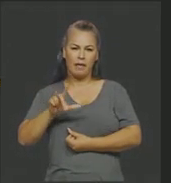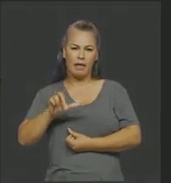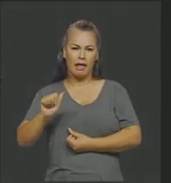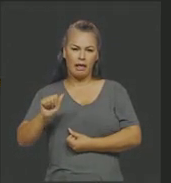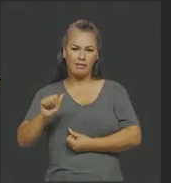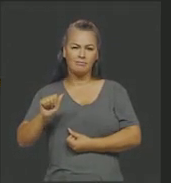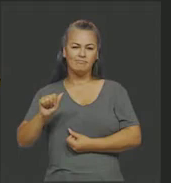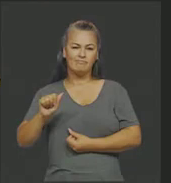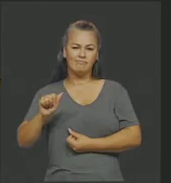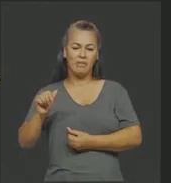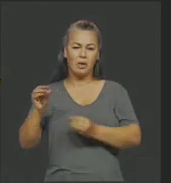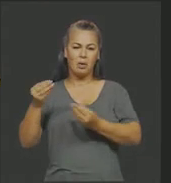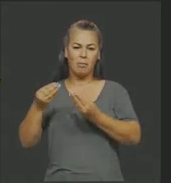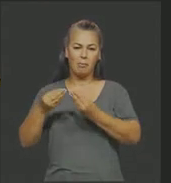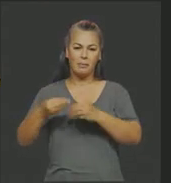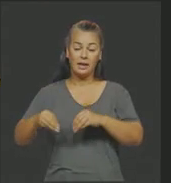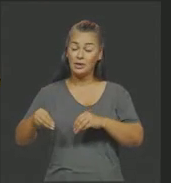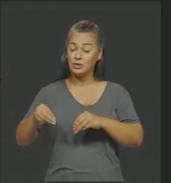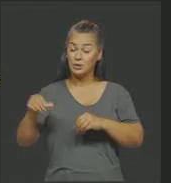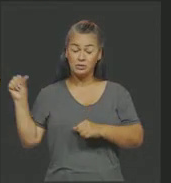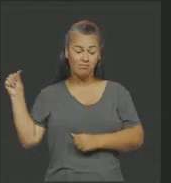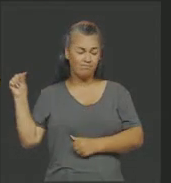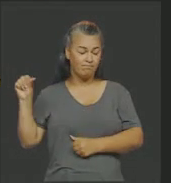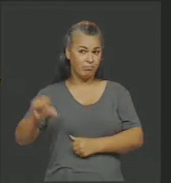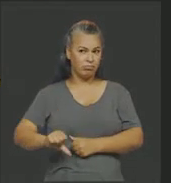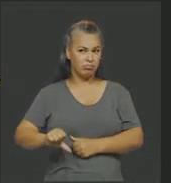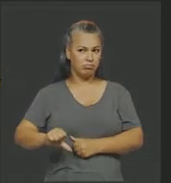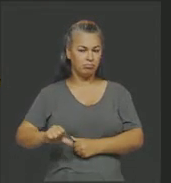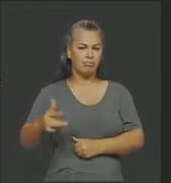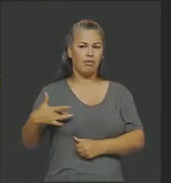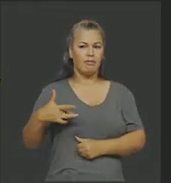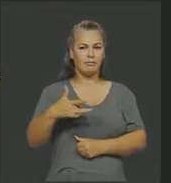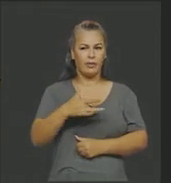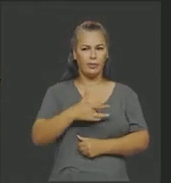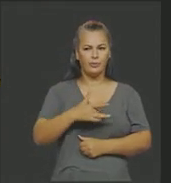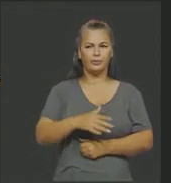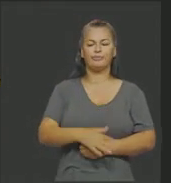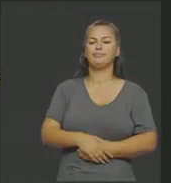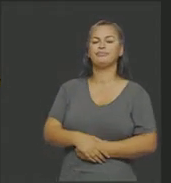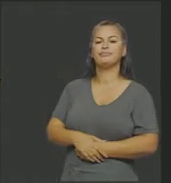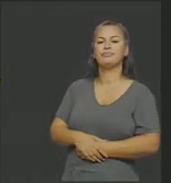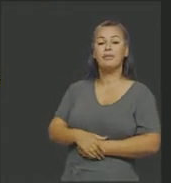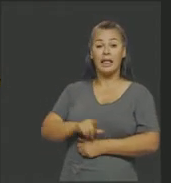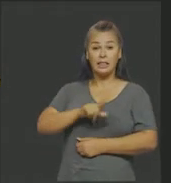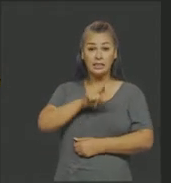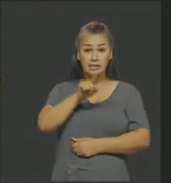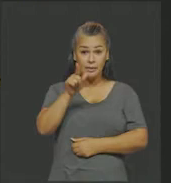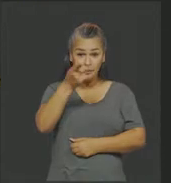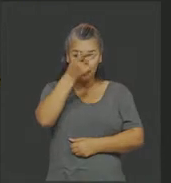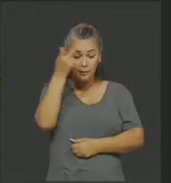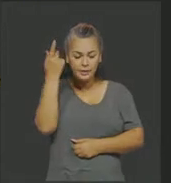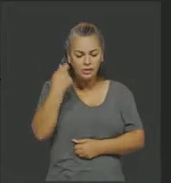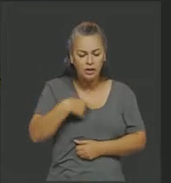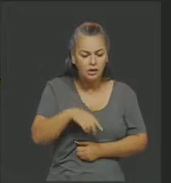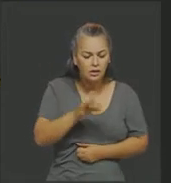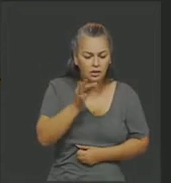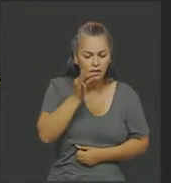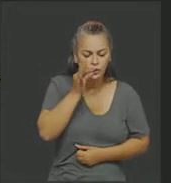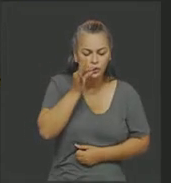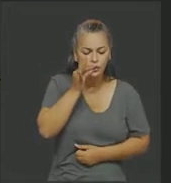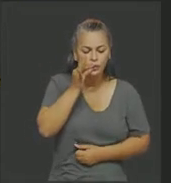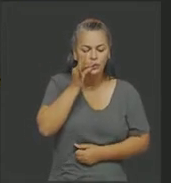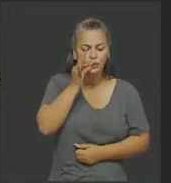puros, não, e também faz um efeito aí terrível. Consequência, depois da euforia, depressão, falta de